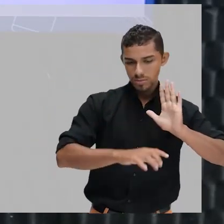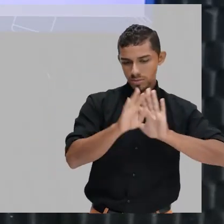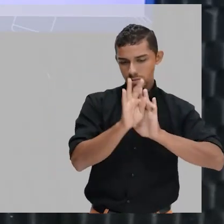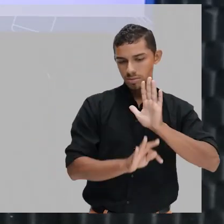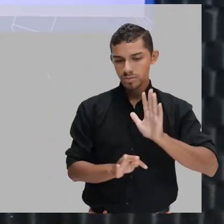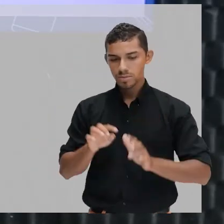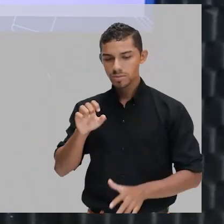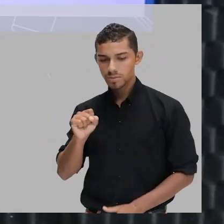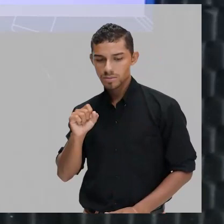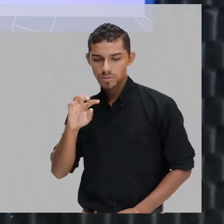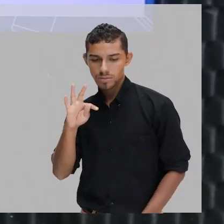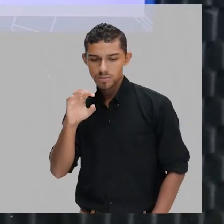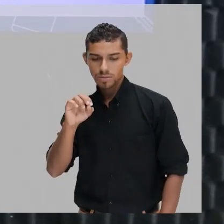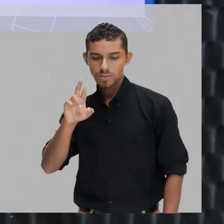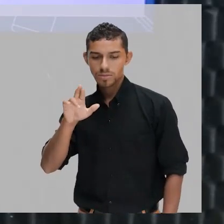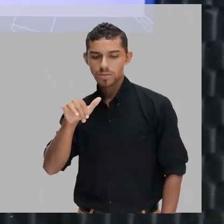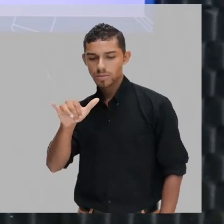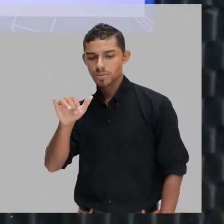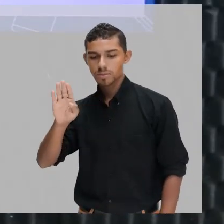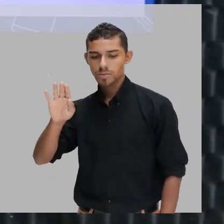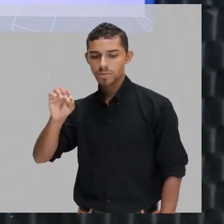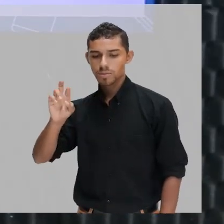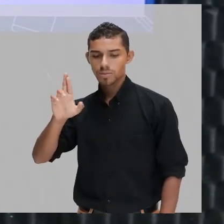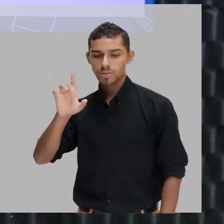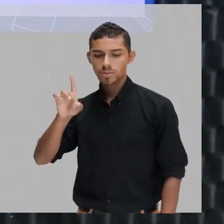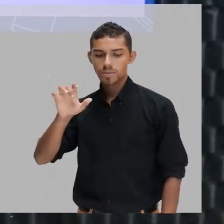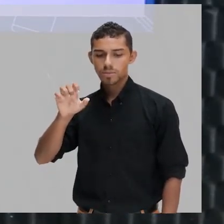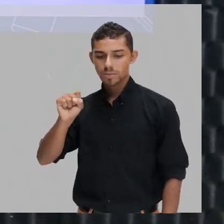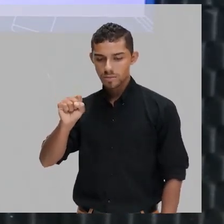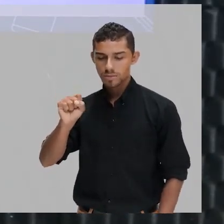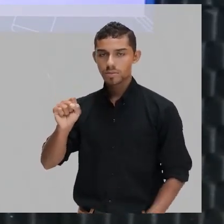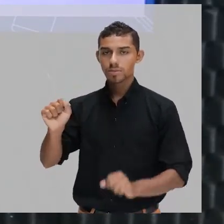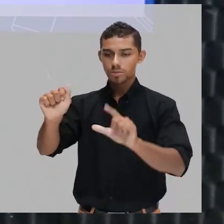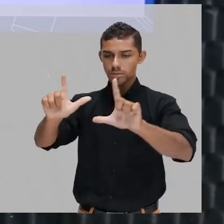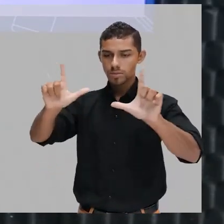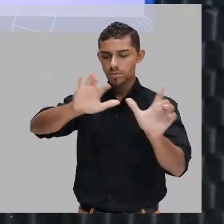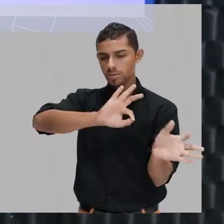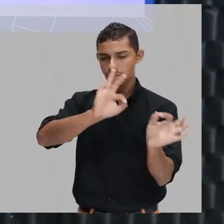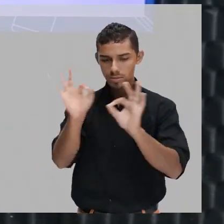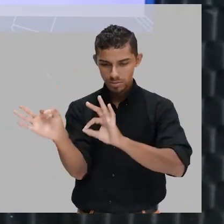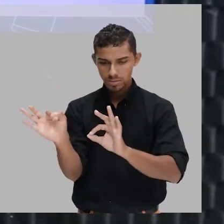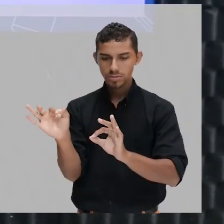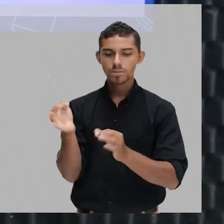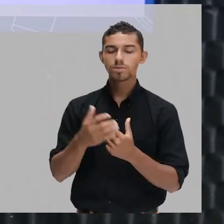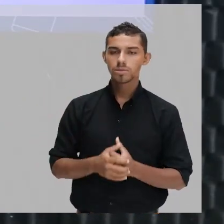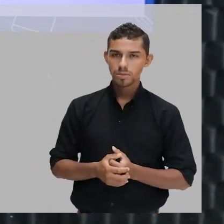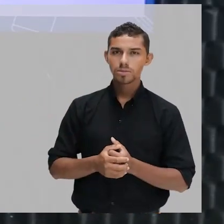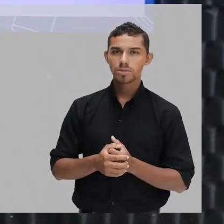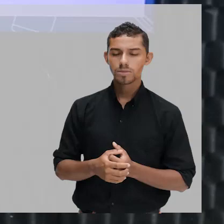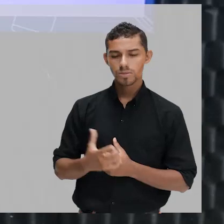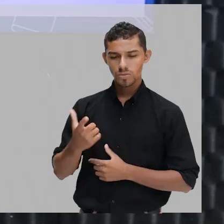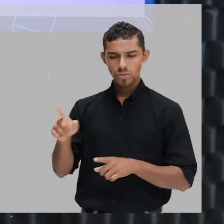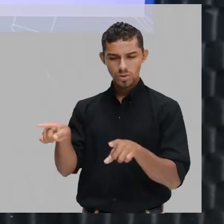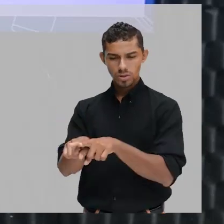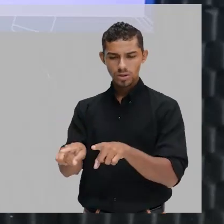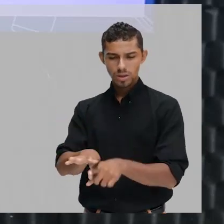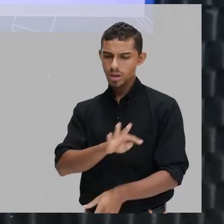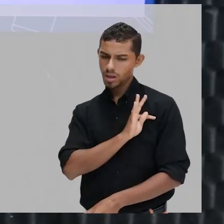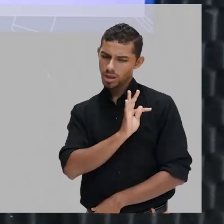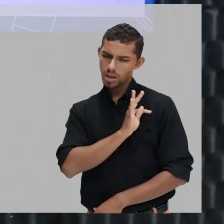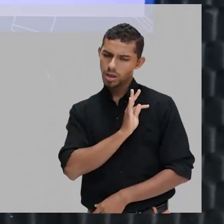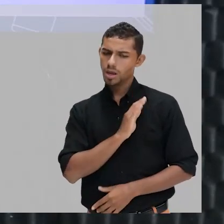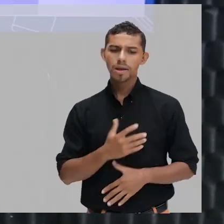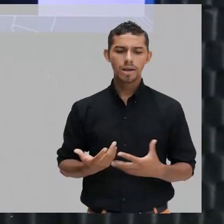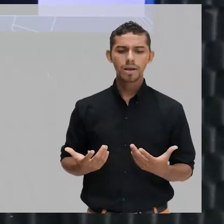mais para a área de produção audiovisual, né, onde você faz o roteiro, a história toda e monta. Técnicas das sombras com as mãos ou bonecos para